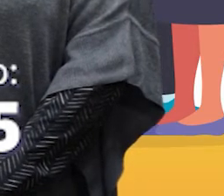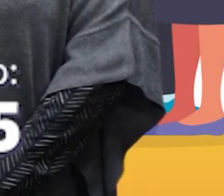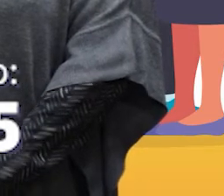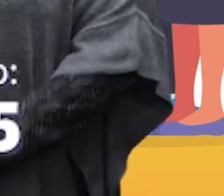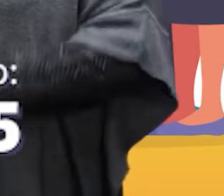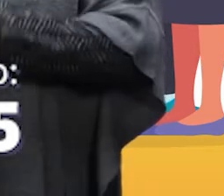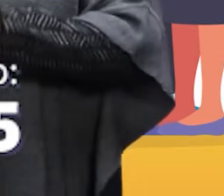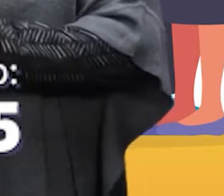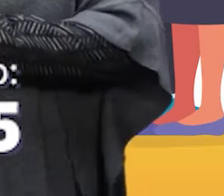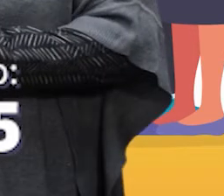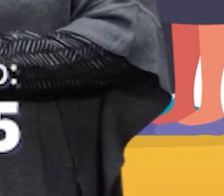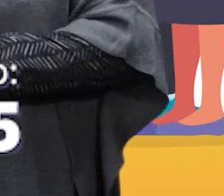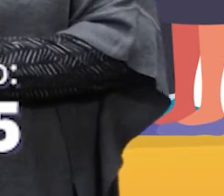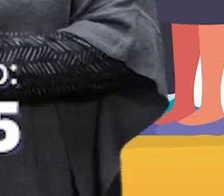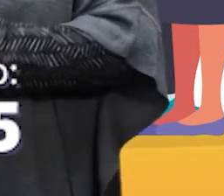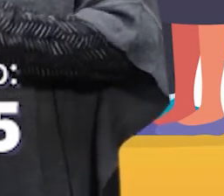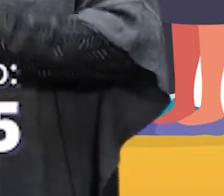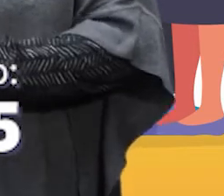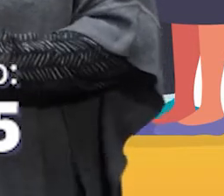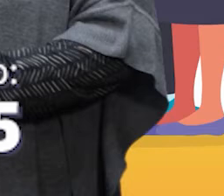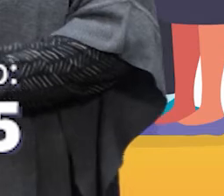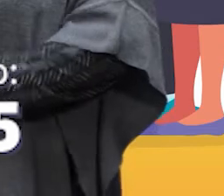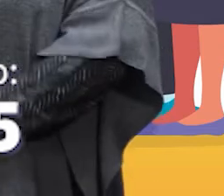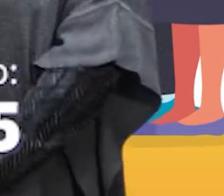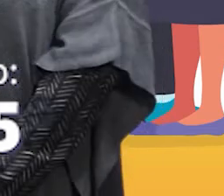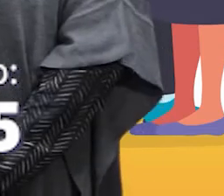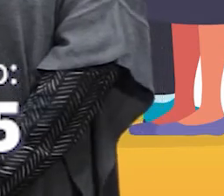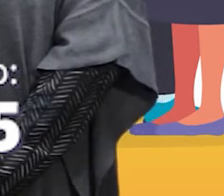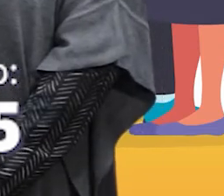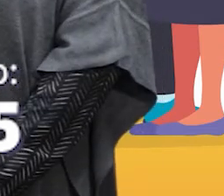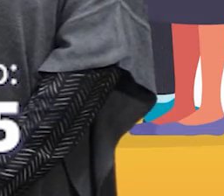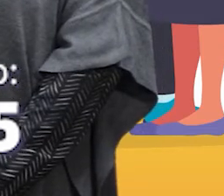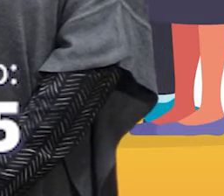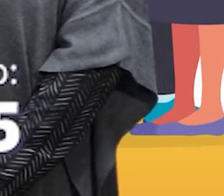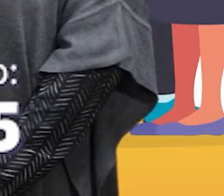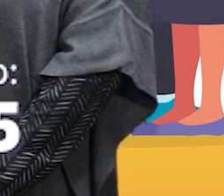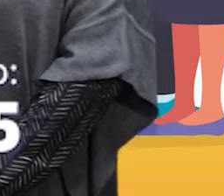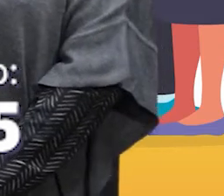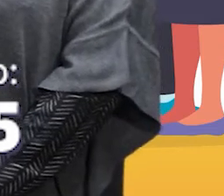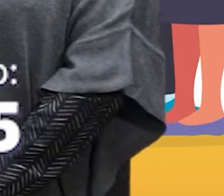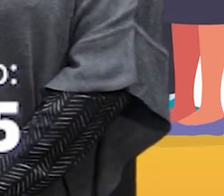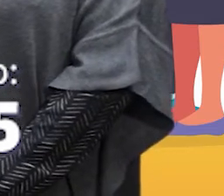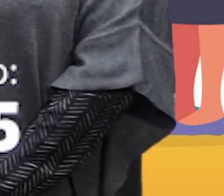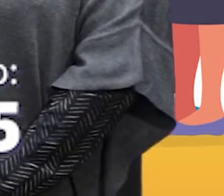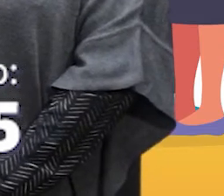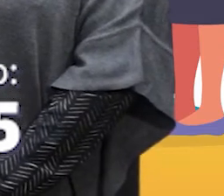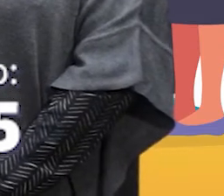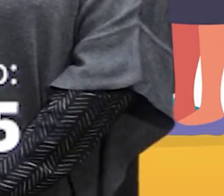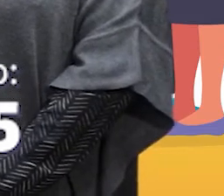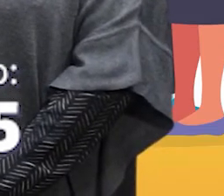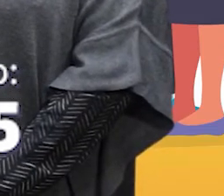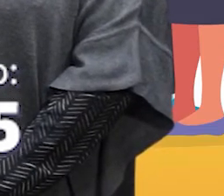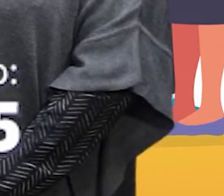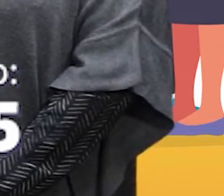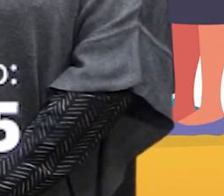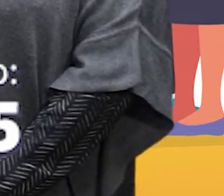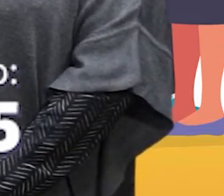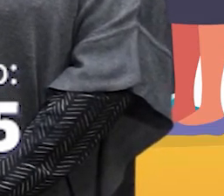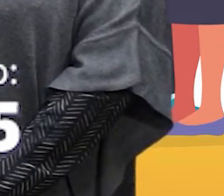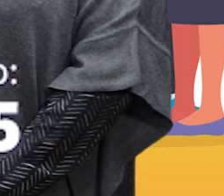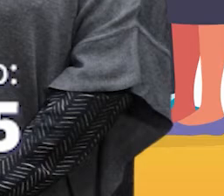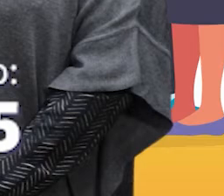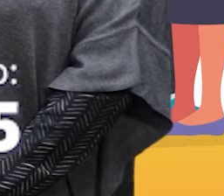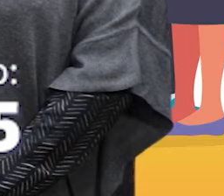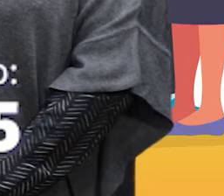Grosso do Sul, destinado exclusivamente a esse projeto da família acolhedora. E por quanto tempo a